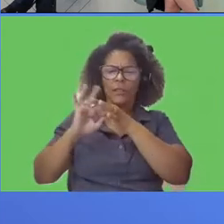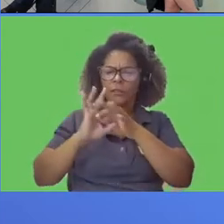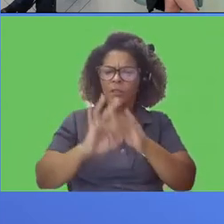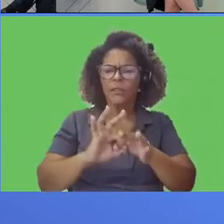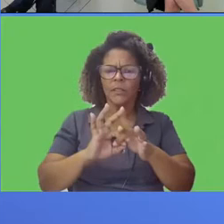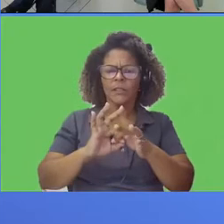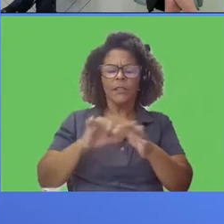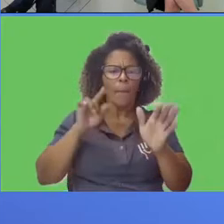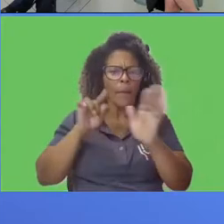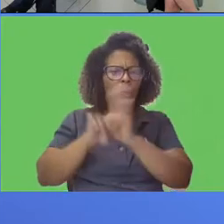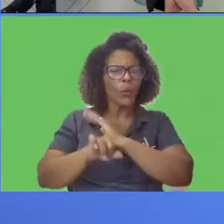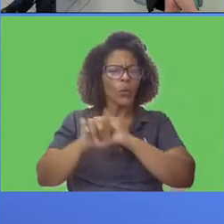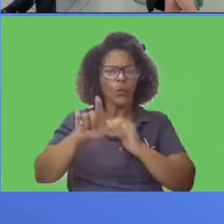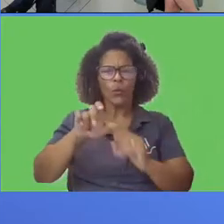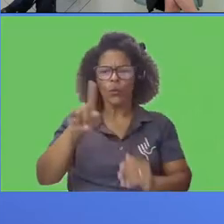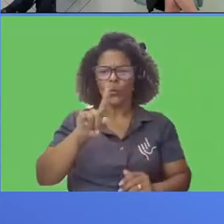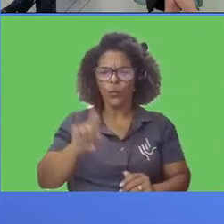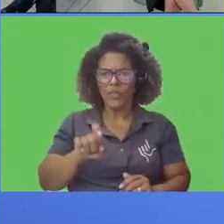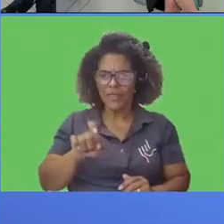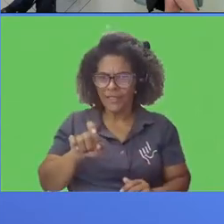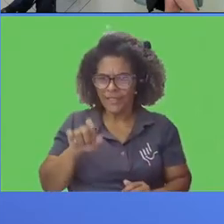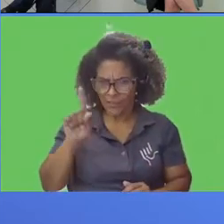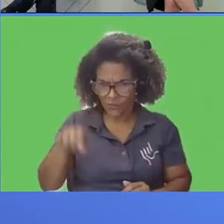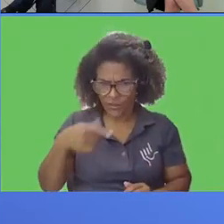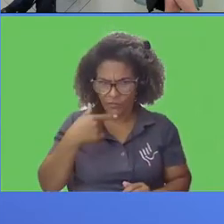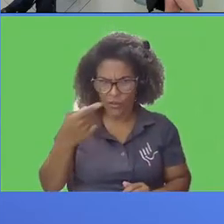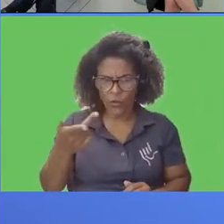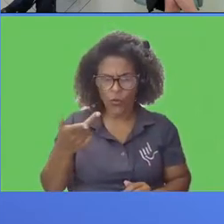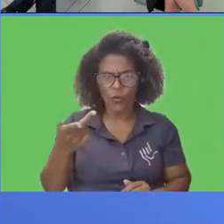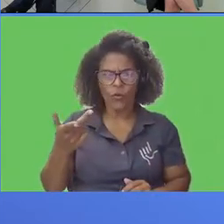do Luiz, Luiz, que você...